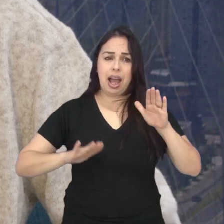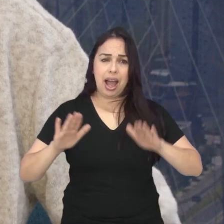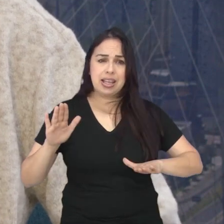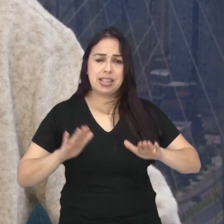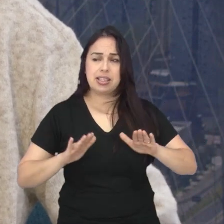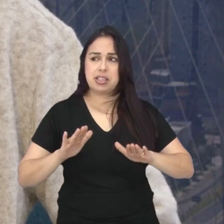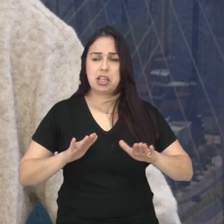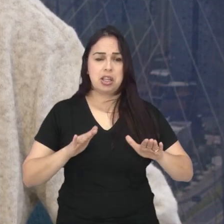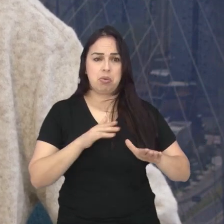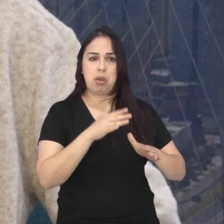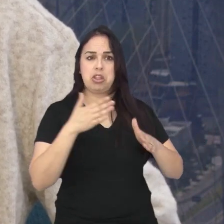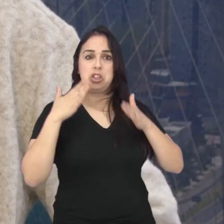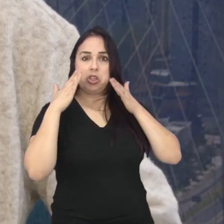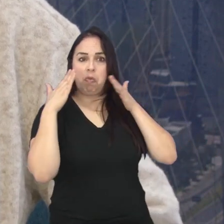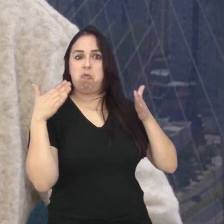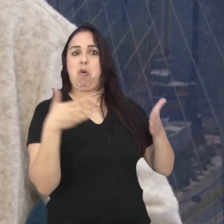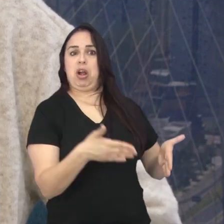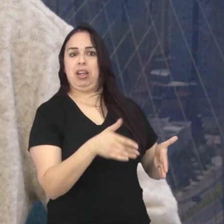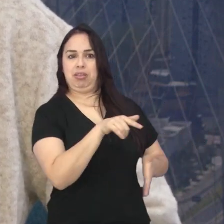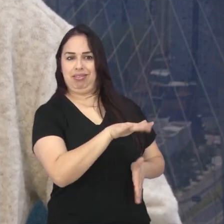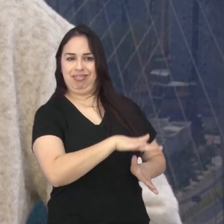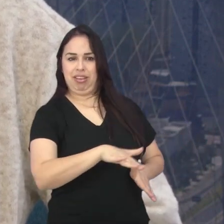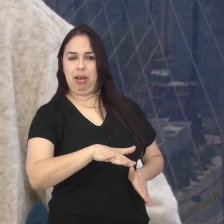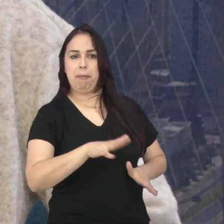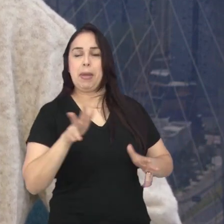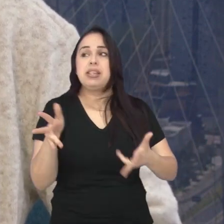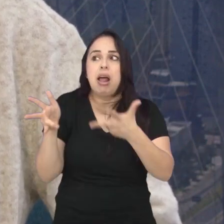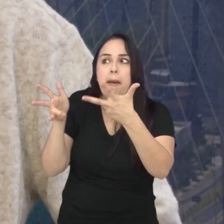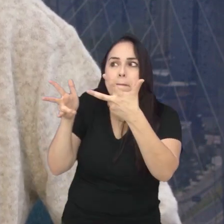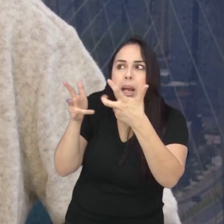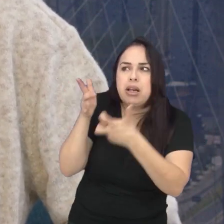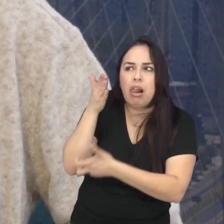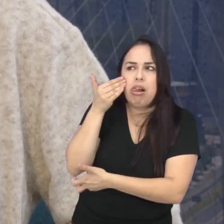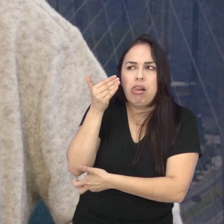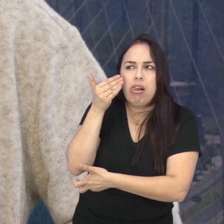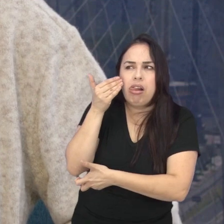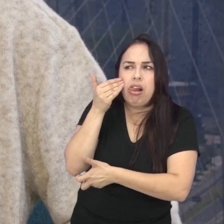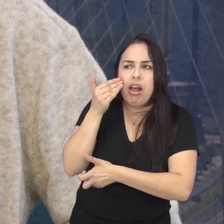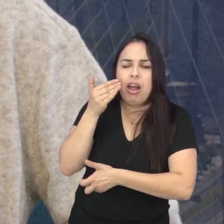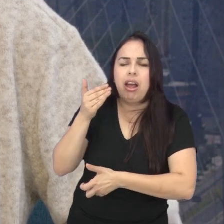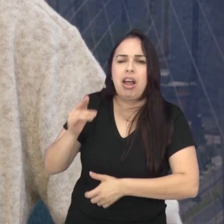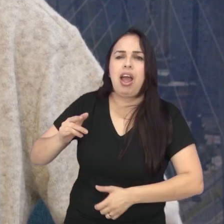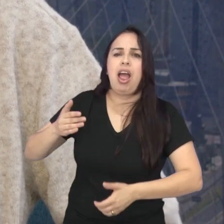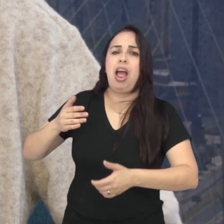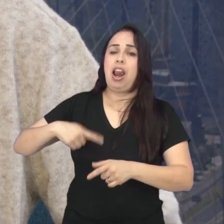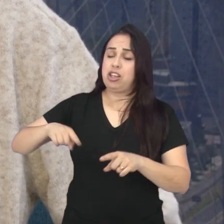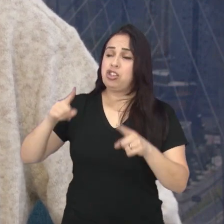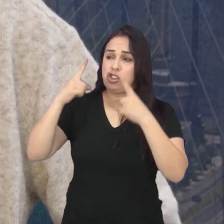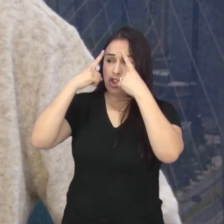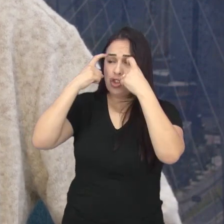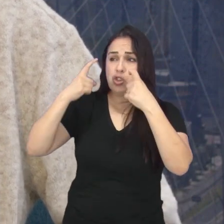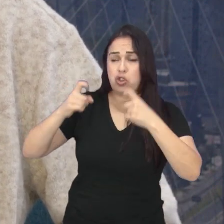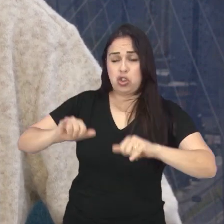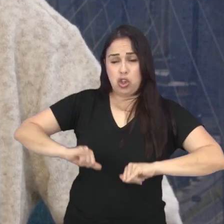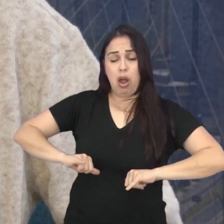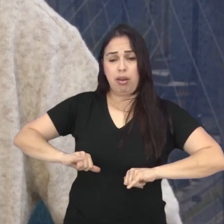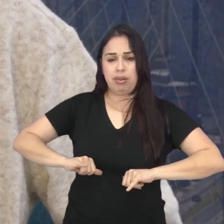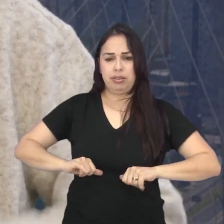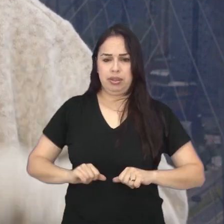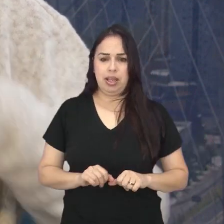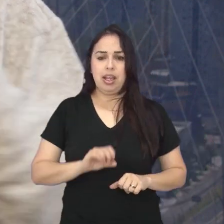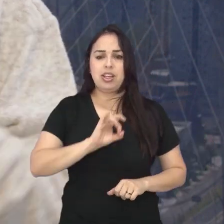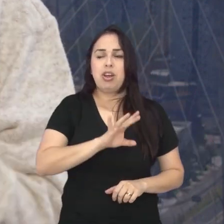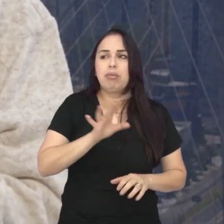uma violência indireta, mas é violência. E pelo menos violência psicológica ela sofre. Do fato